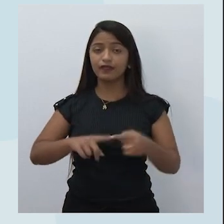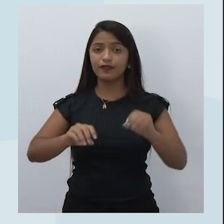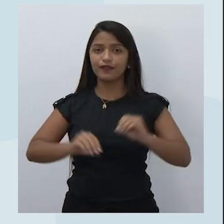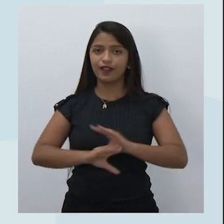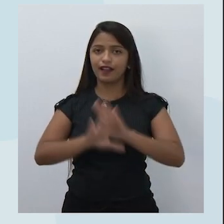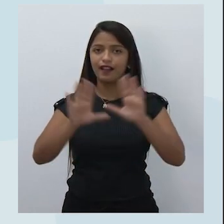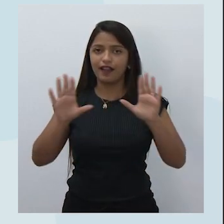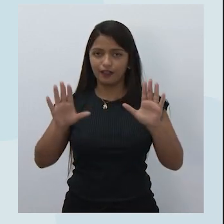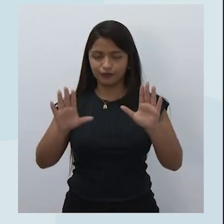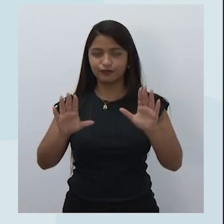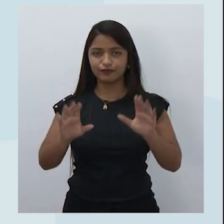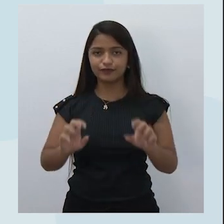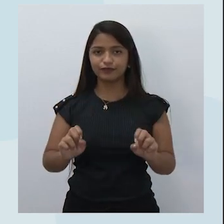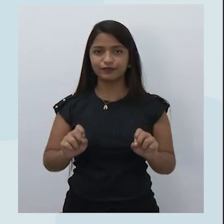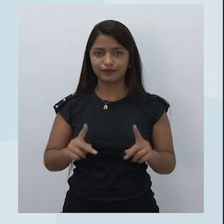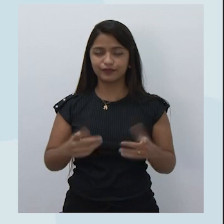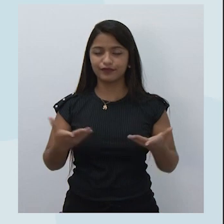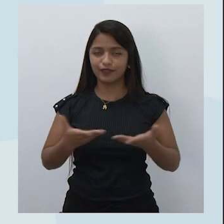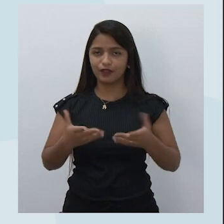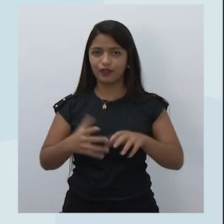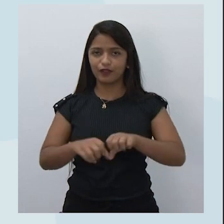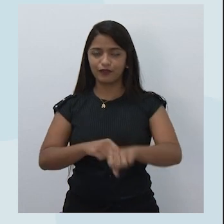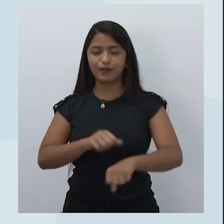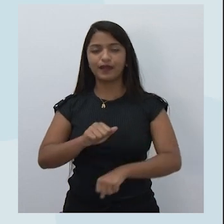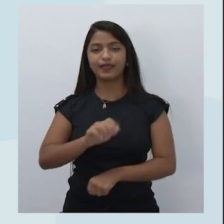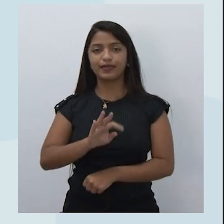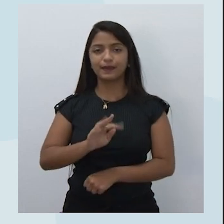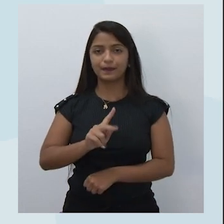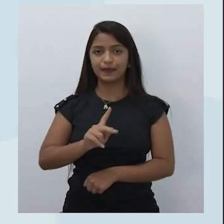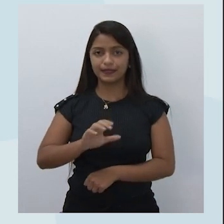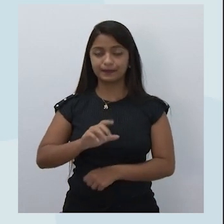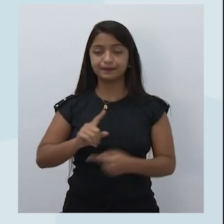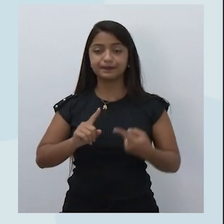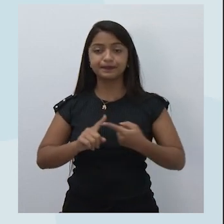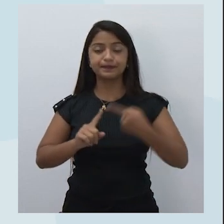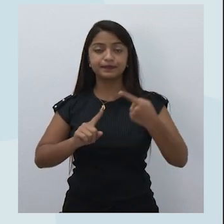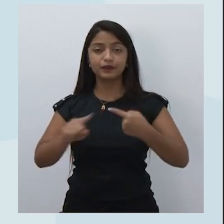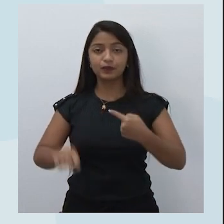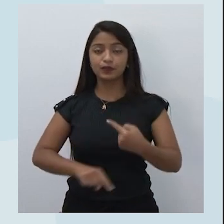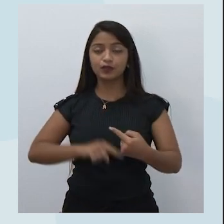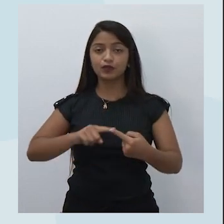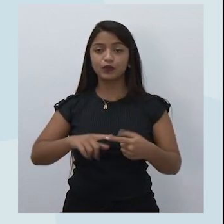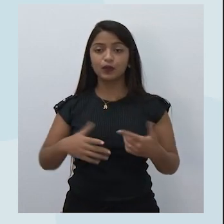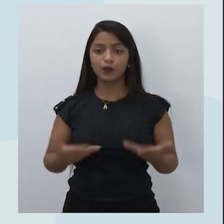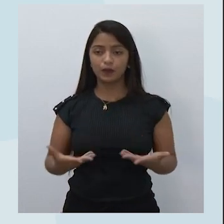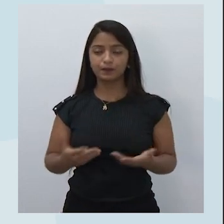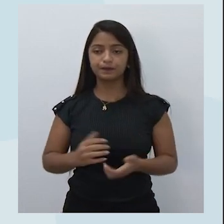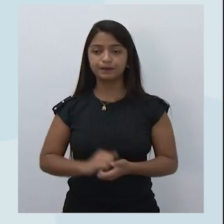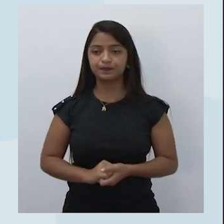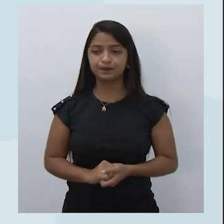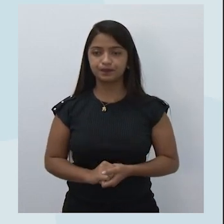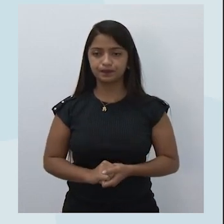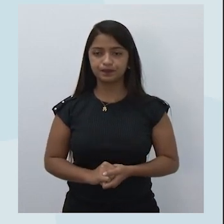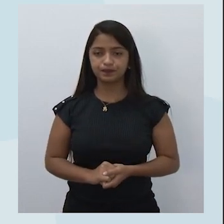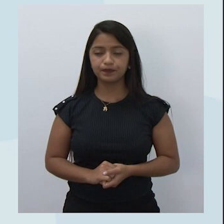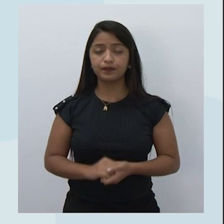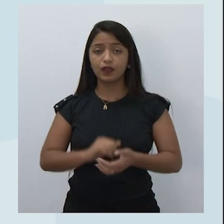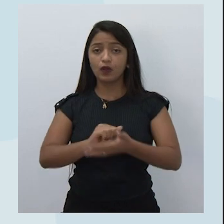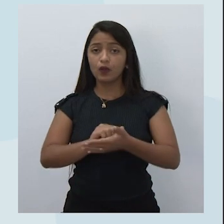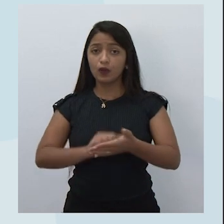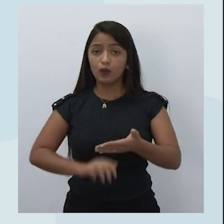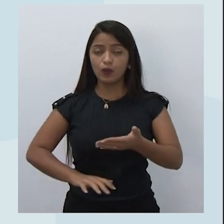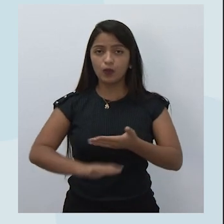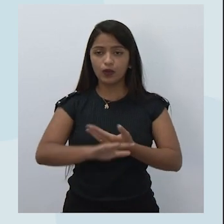esse momento da ATPC, né? O primeiro objetivo expor os percursos da construção